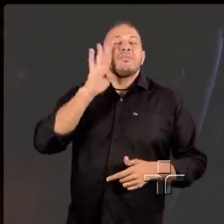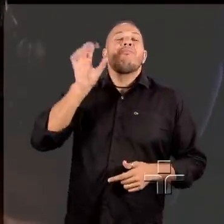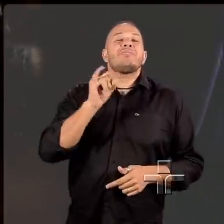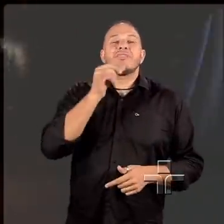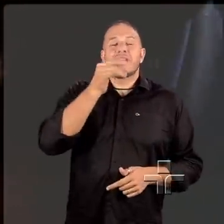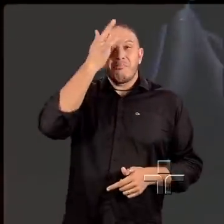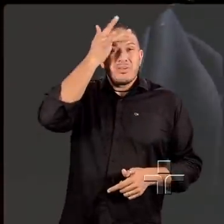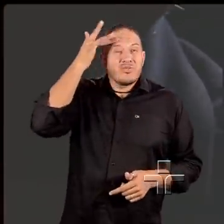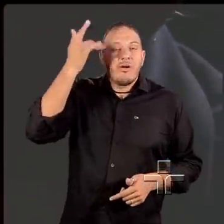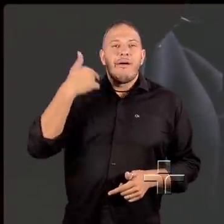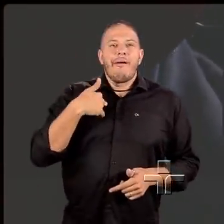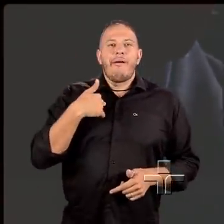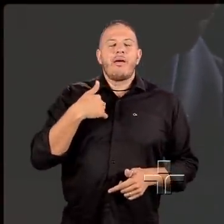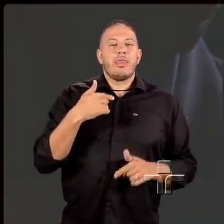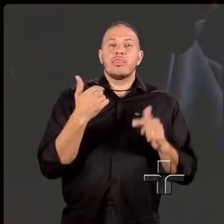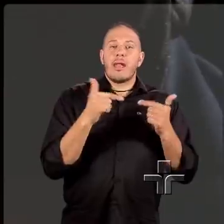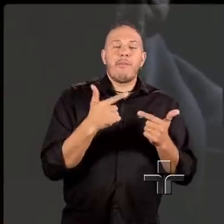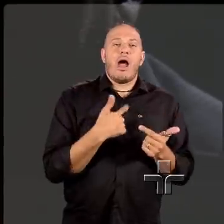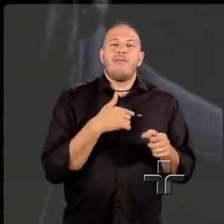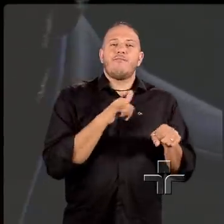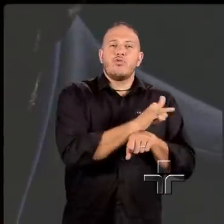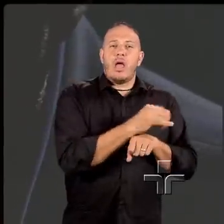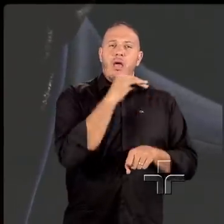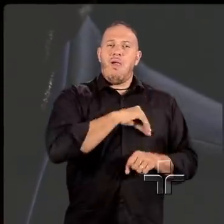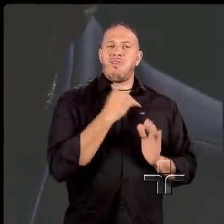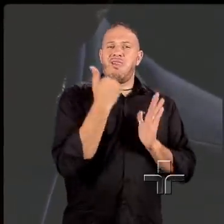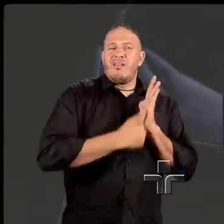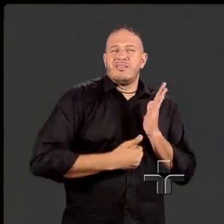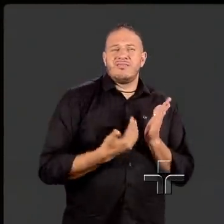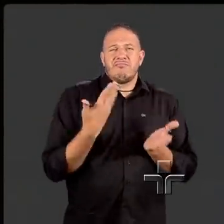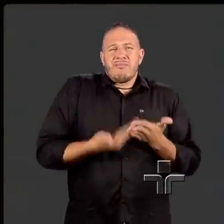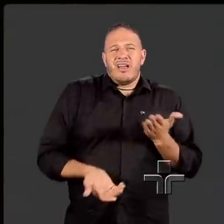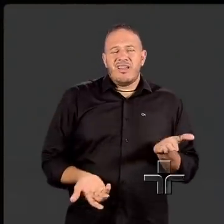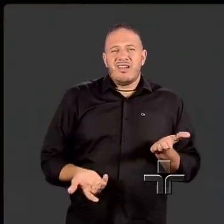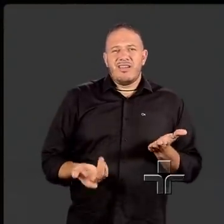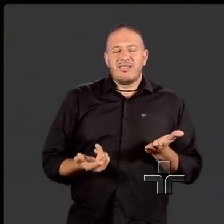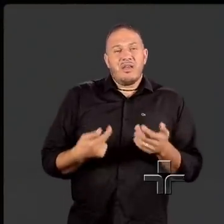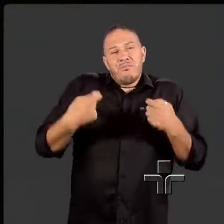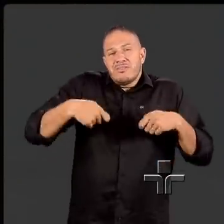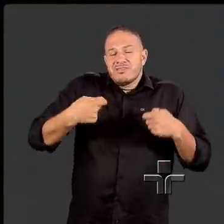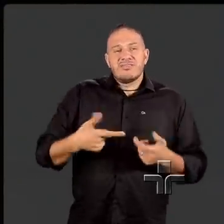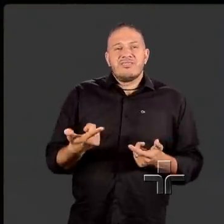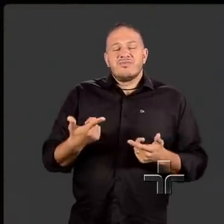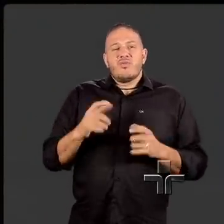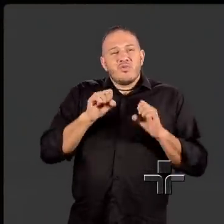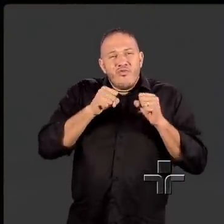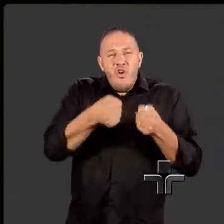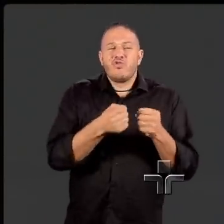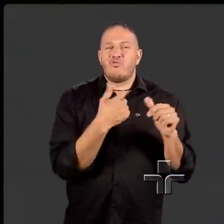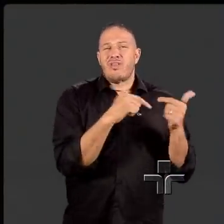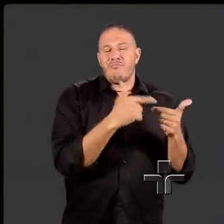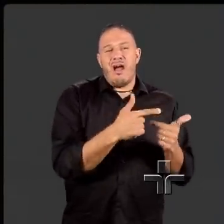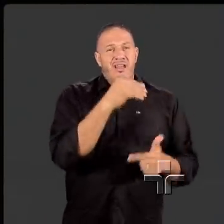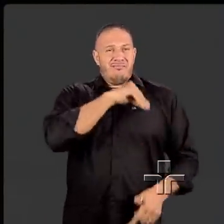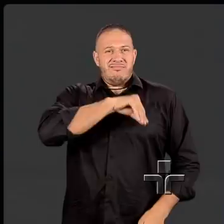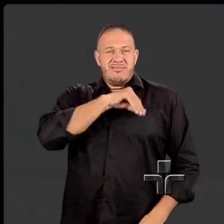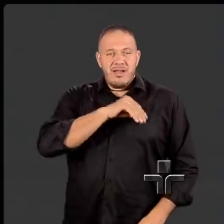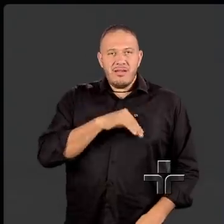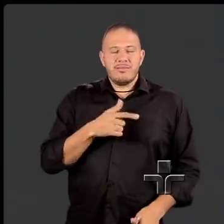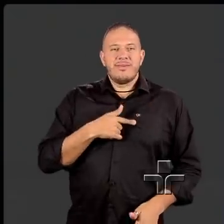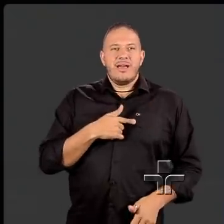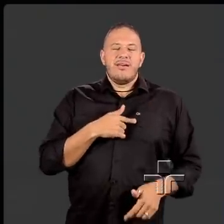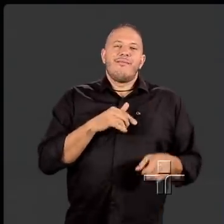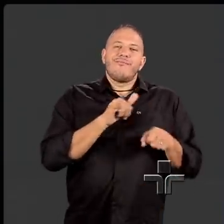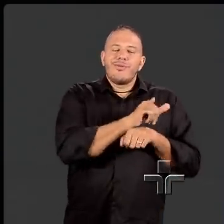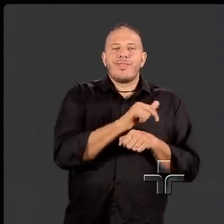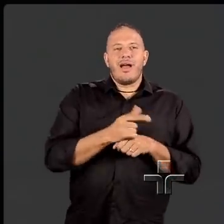pessoa for um diarista ou uma pessoa que tenha que, digamos, dependa do esforço do trabalho de um dia para tirar um